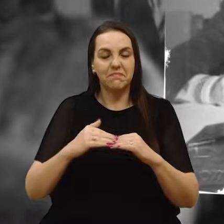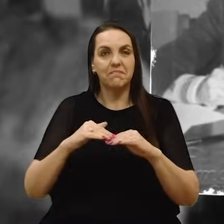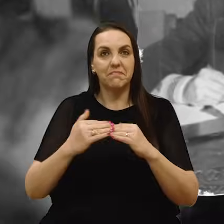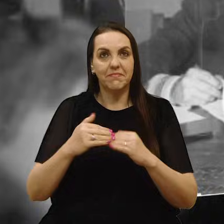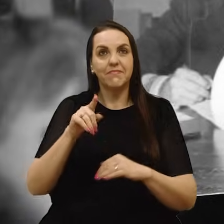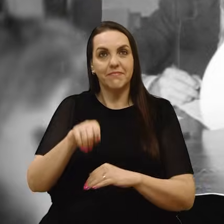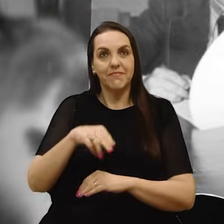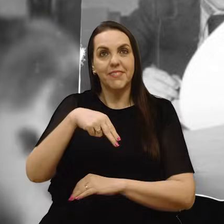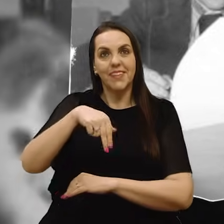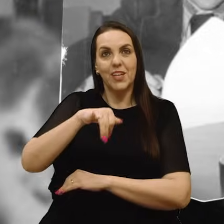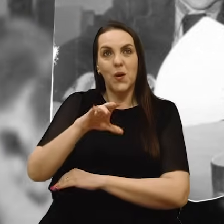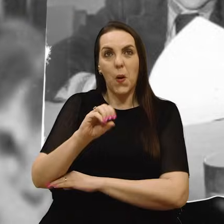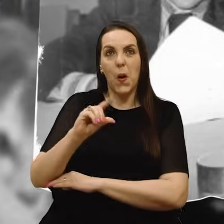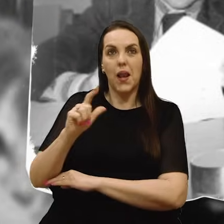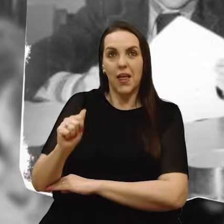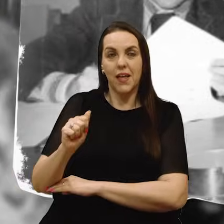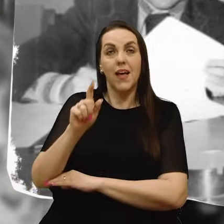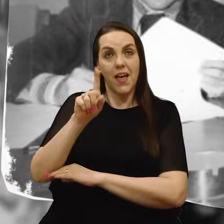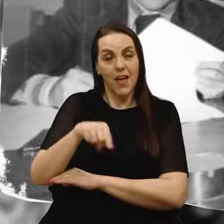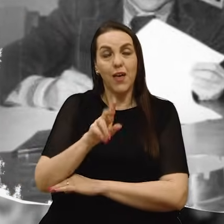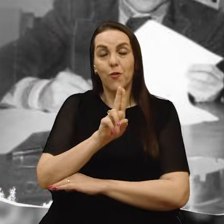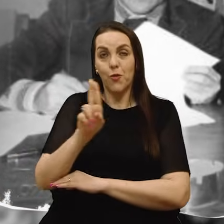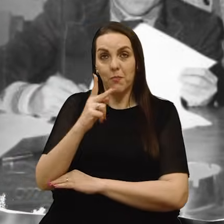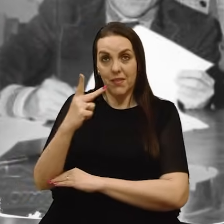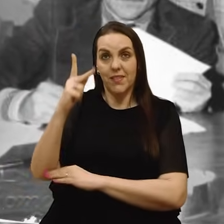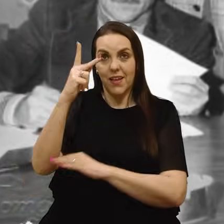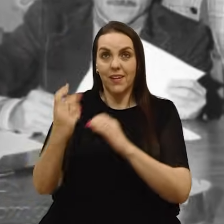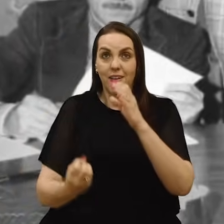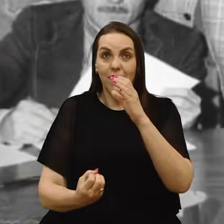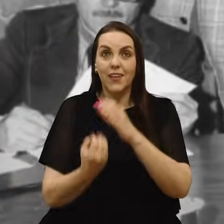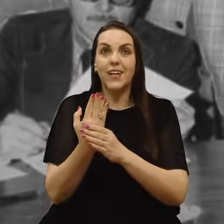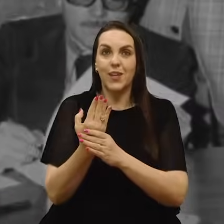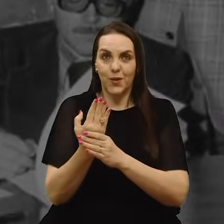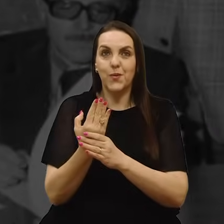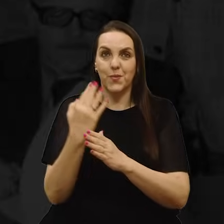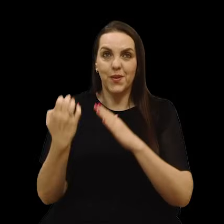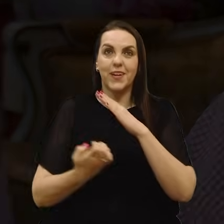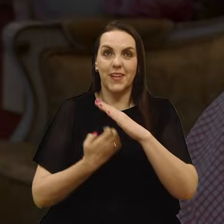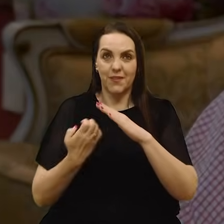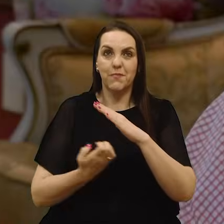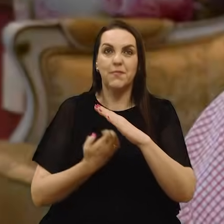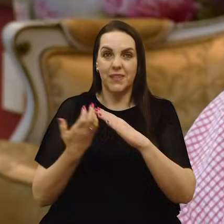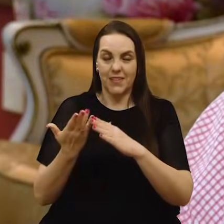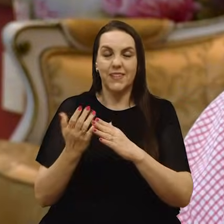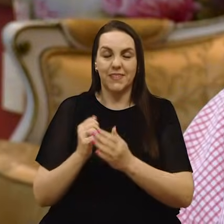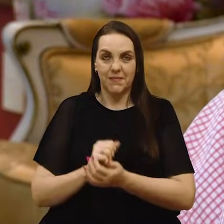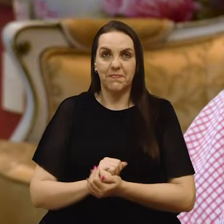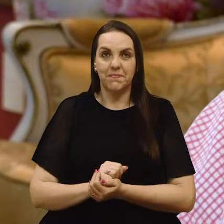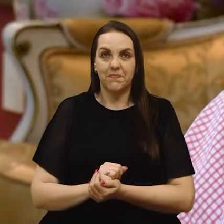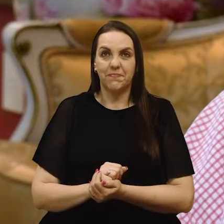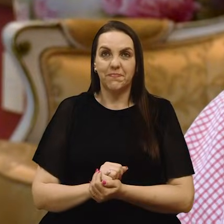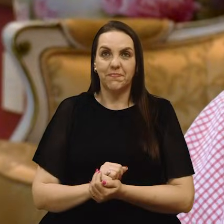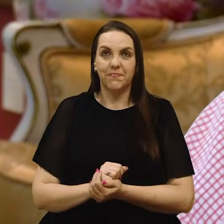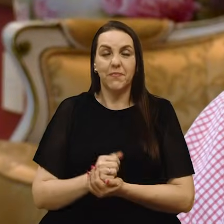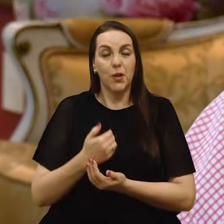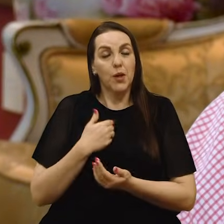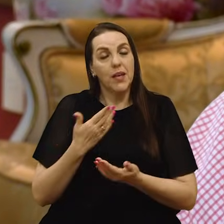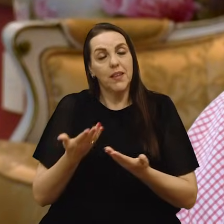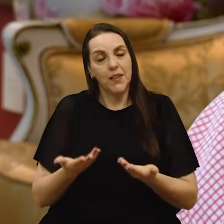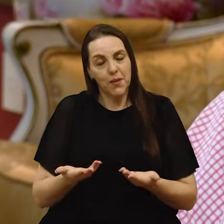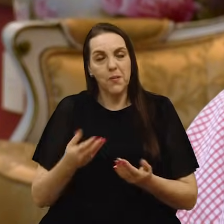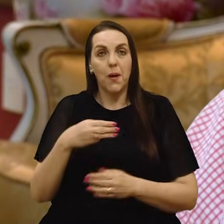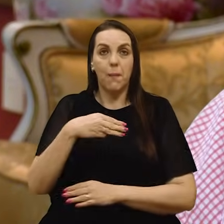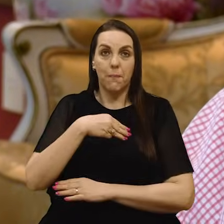Carrocerias Nicola era o nome do Dorval Nicola, que foi o fundador e o criador da